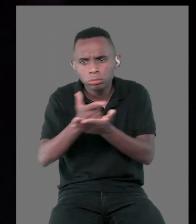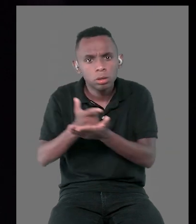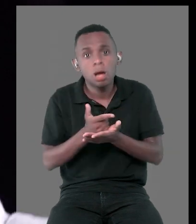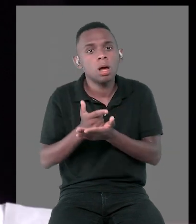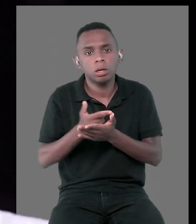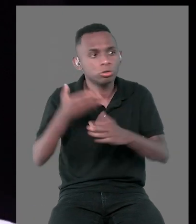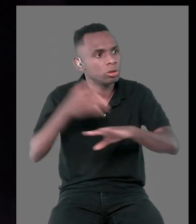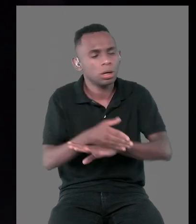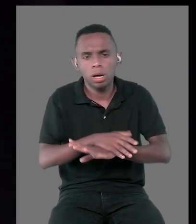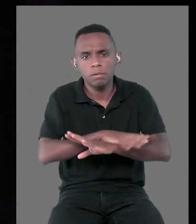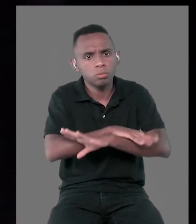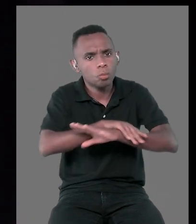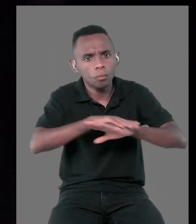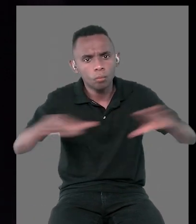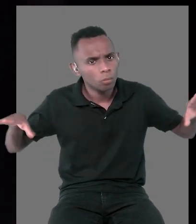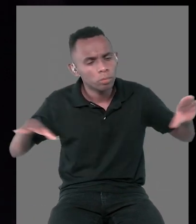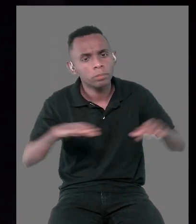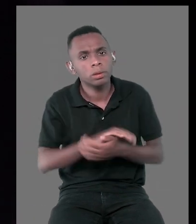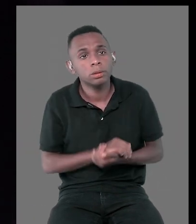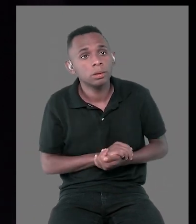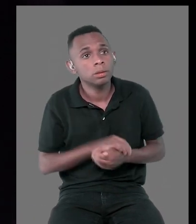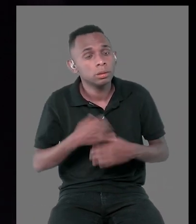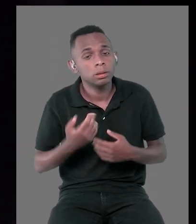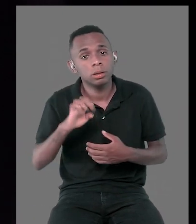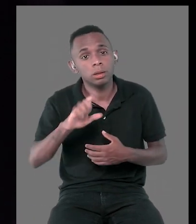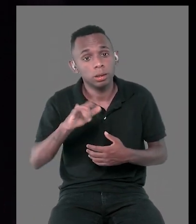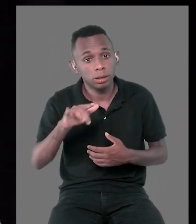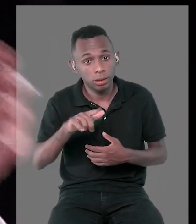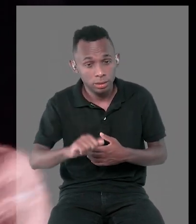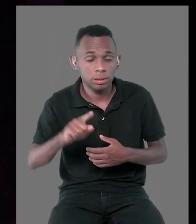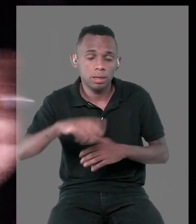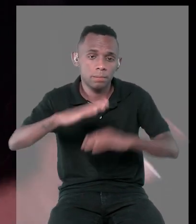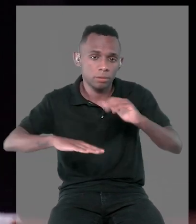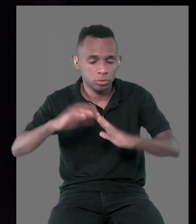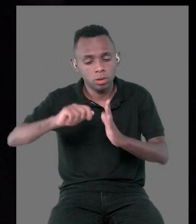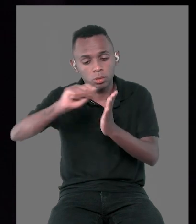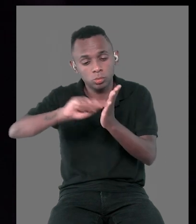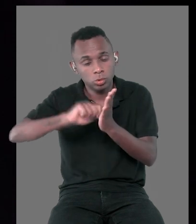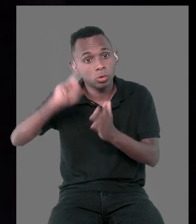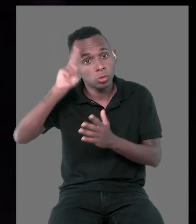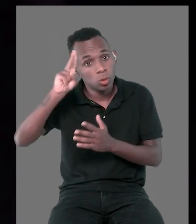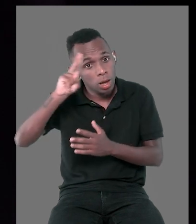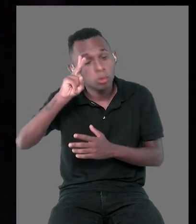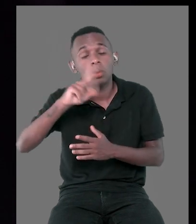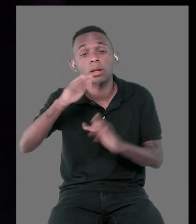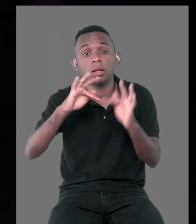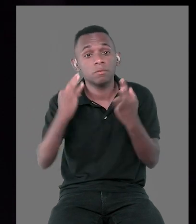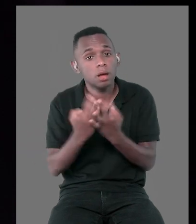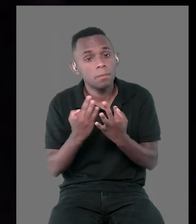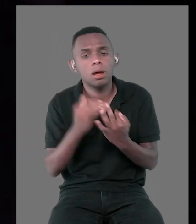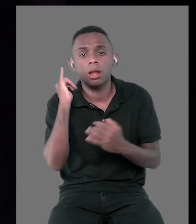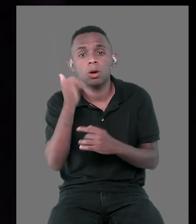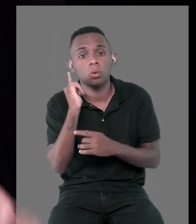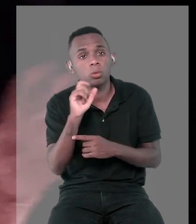e derrubavam tudo. E a Elisa Lispector, que é a historiadora da família, ela conta